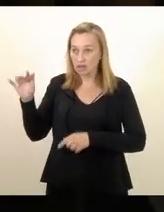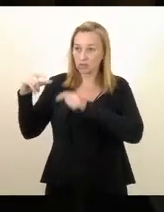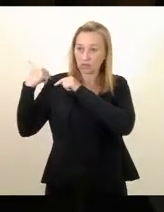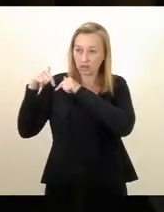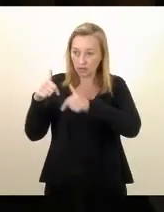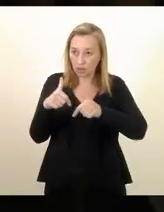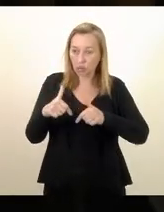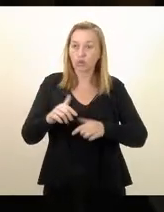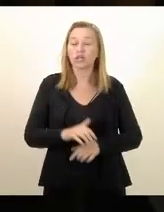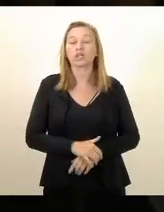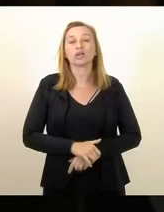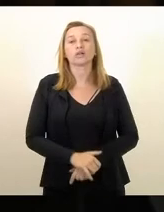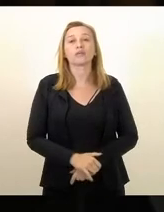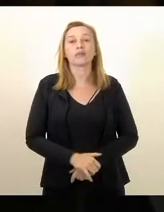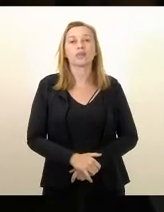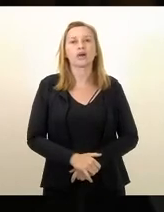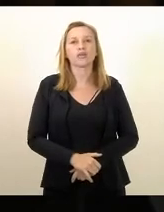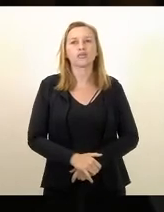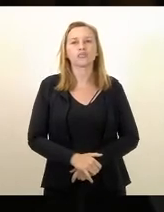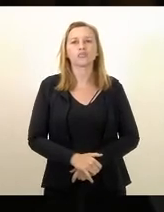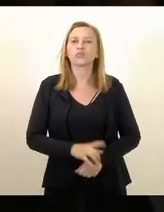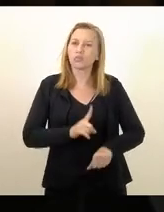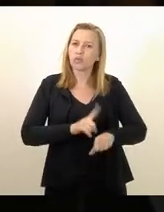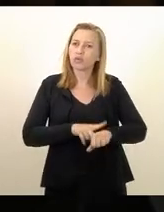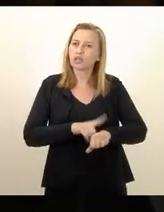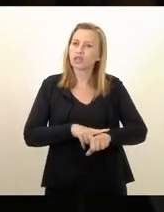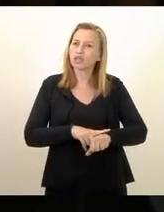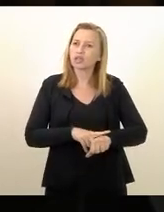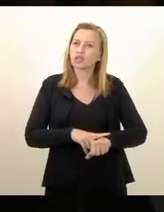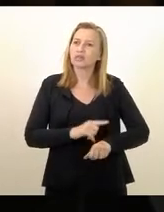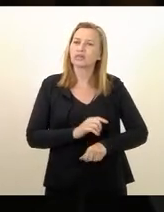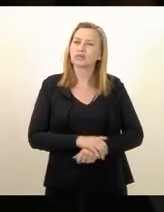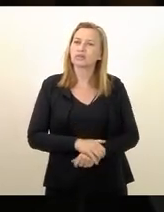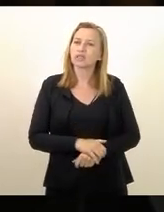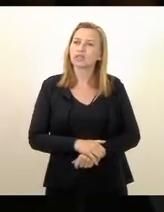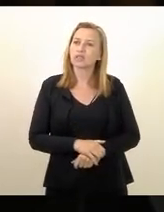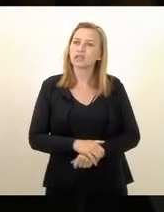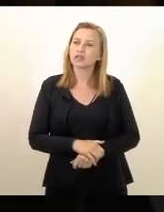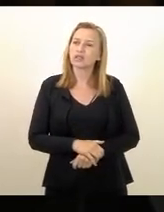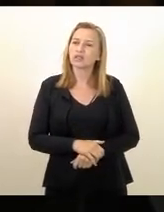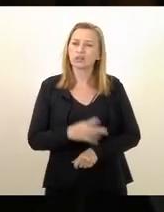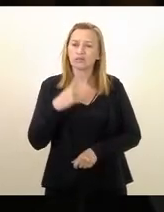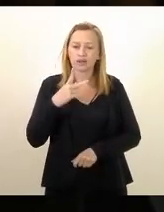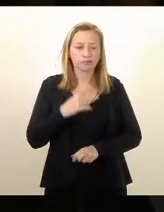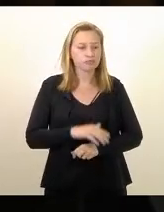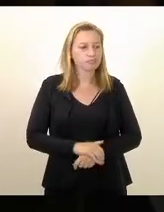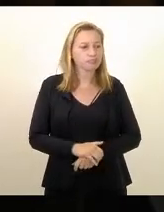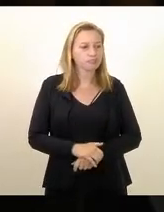enfim ele no dado momento ele se coloca assim